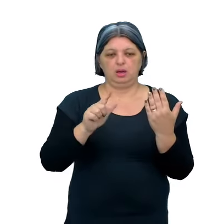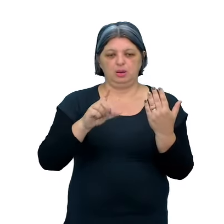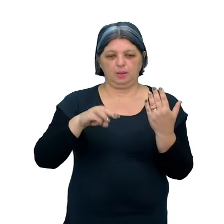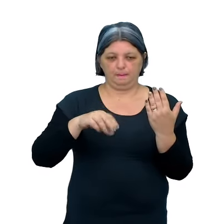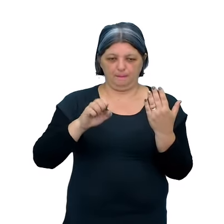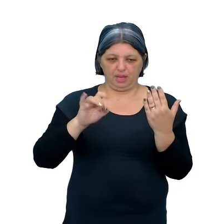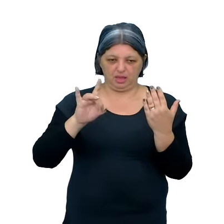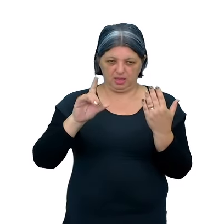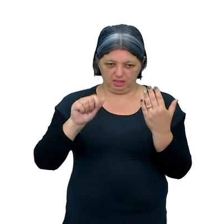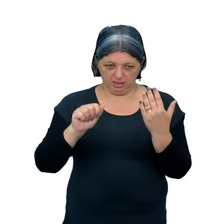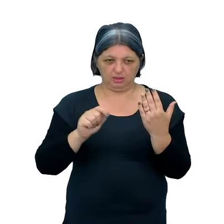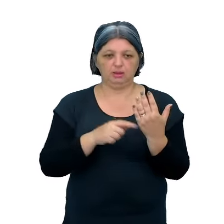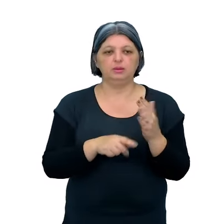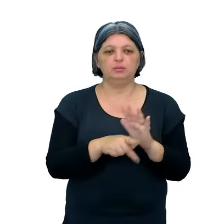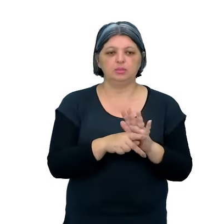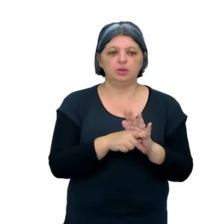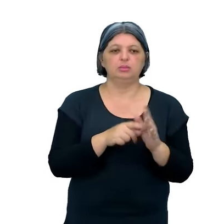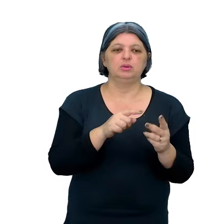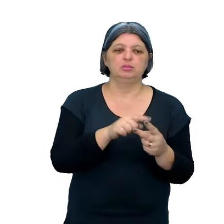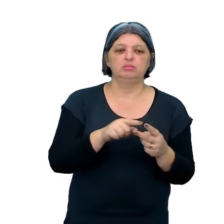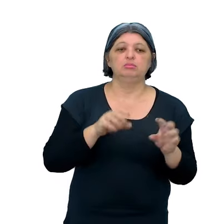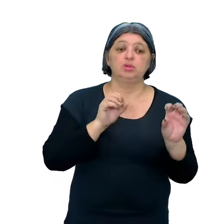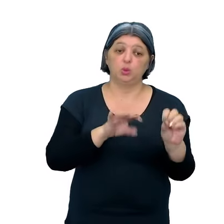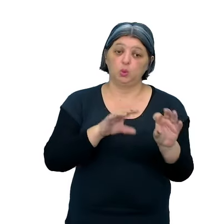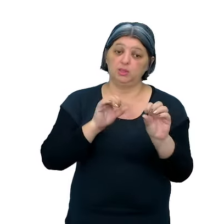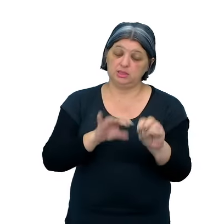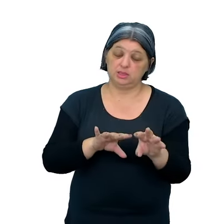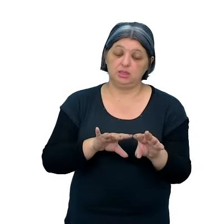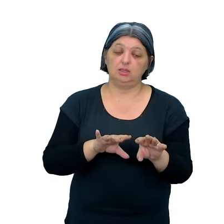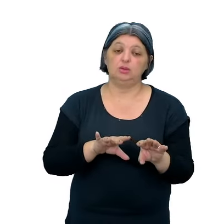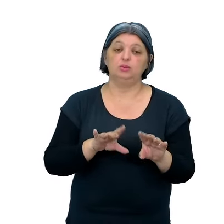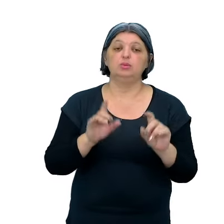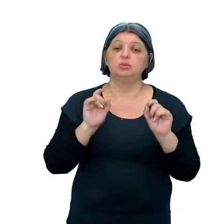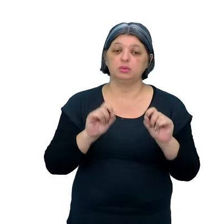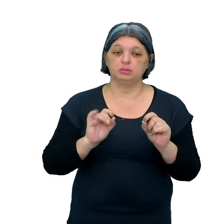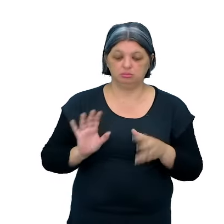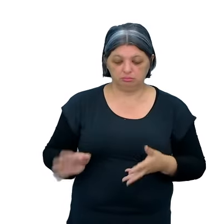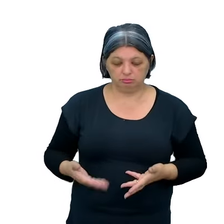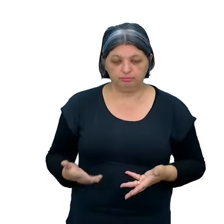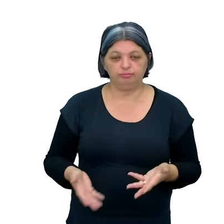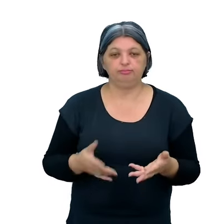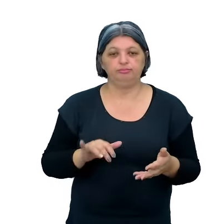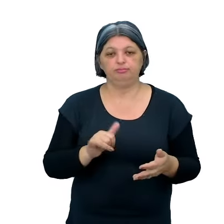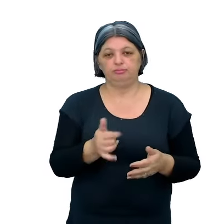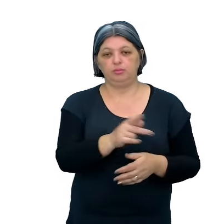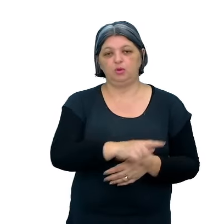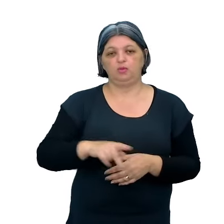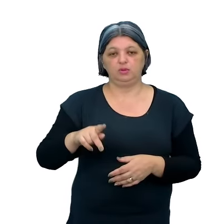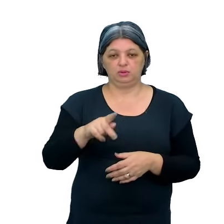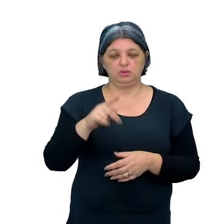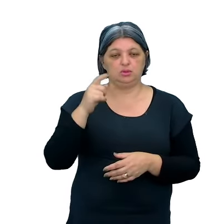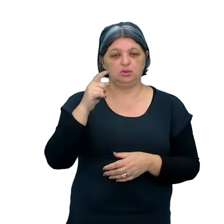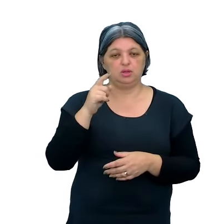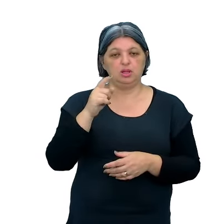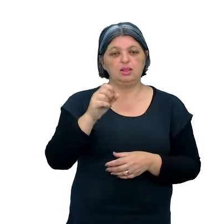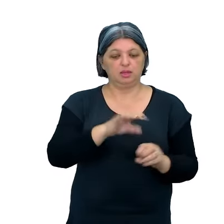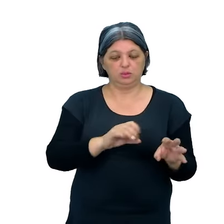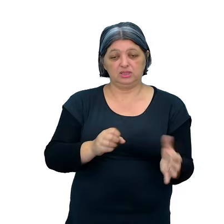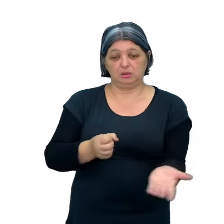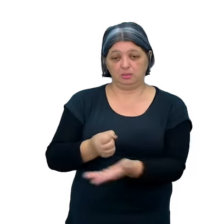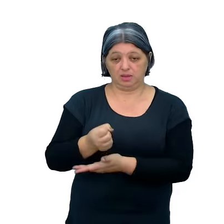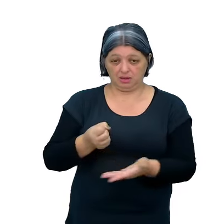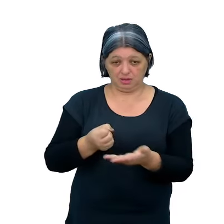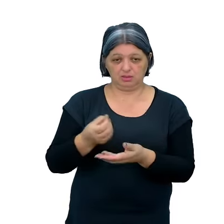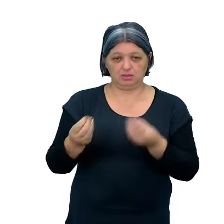e multissemióticos, então, o ensino propicia que os professores da educação básica reflitam sobre como os